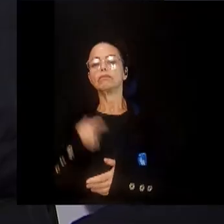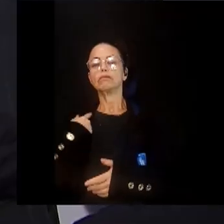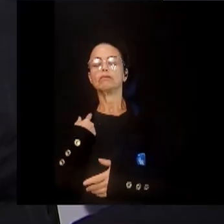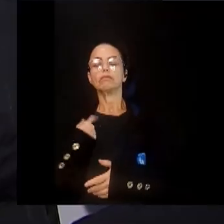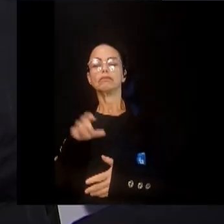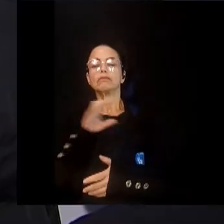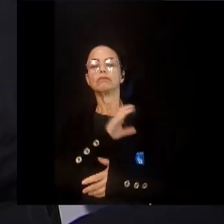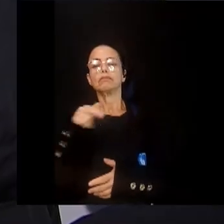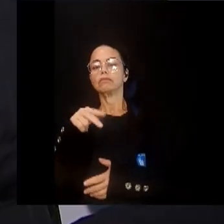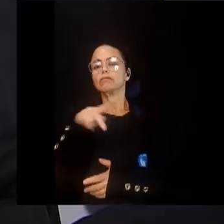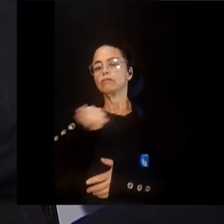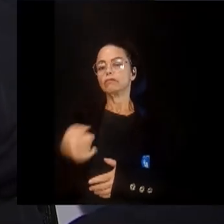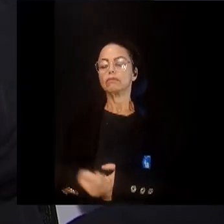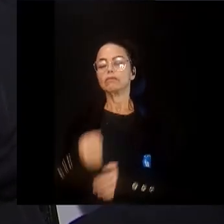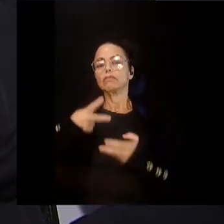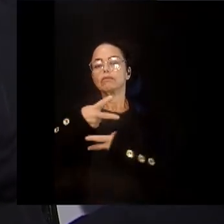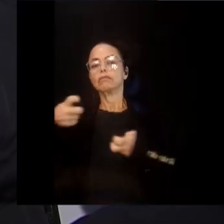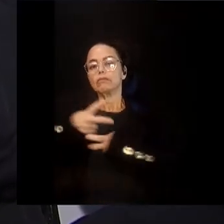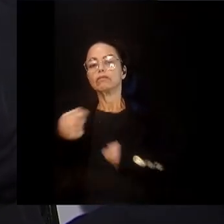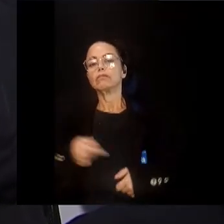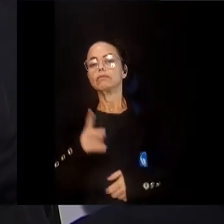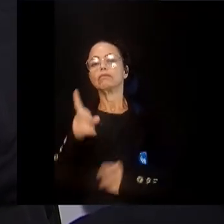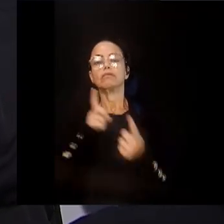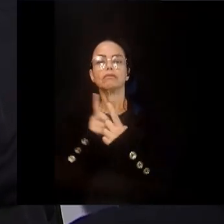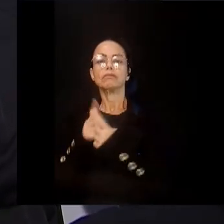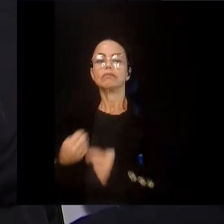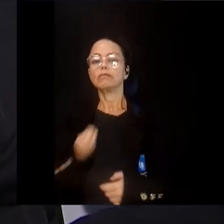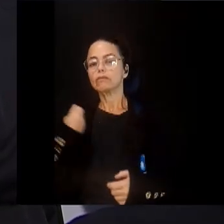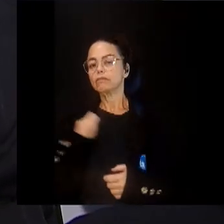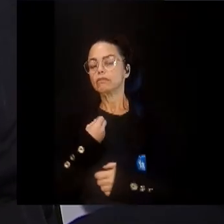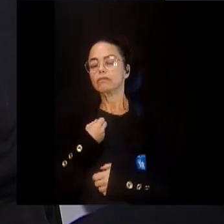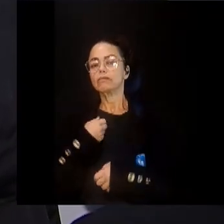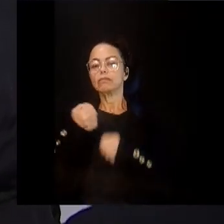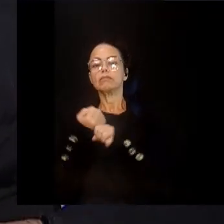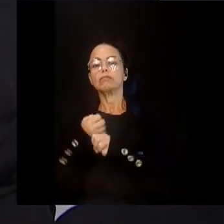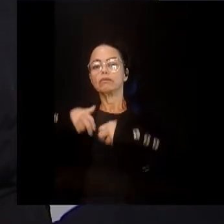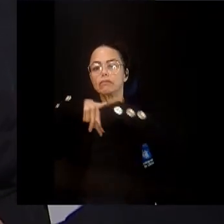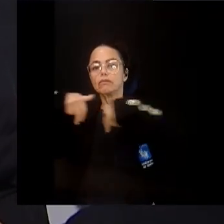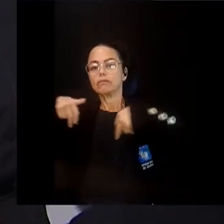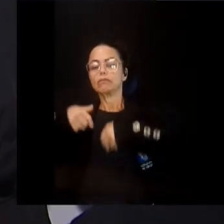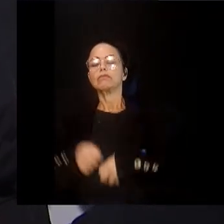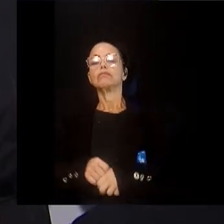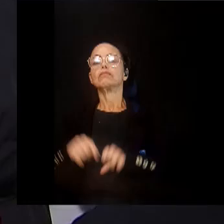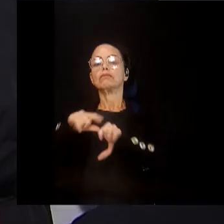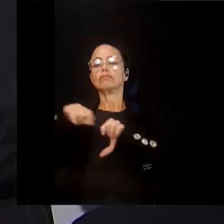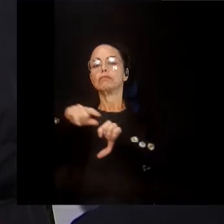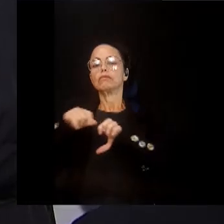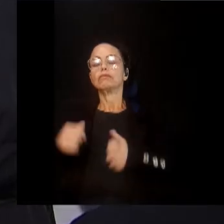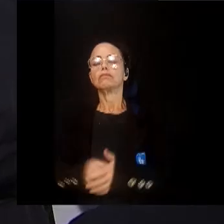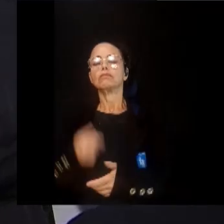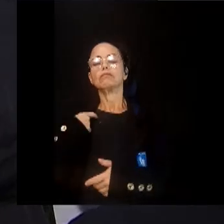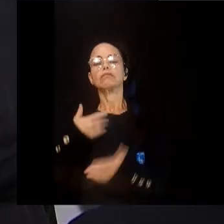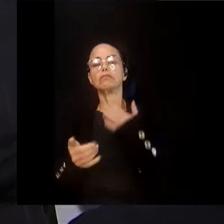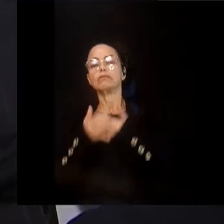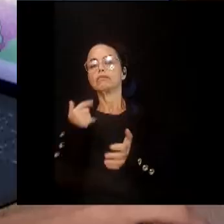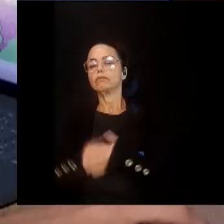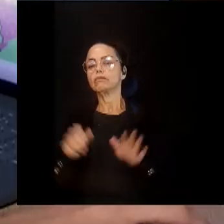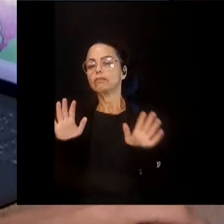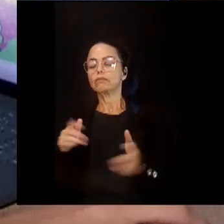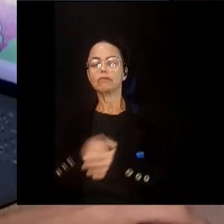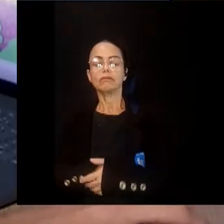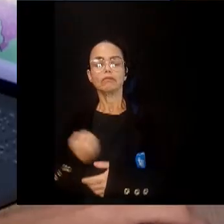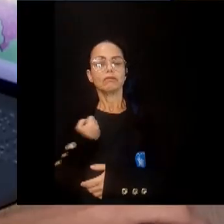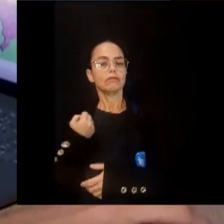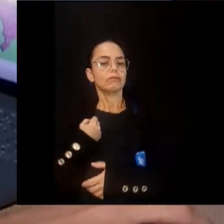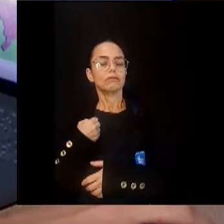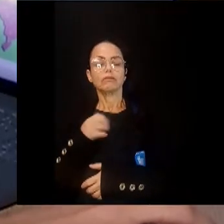Sebrae continua atendendo de forma presencial e online todos os empreendedores. Para a gente é indiferente essa questão do número do CNPJ. O